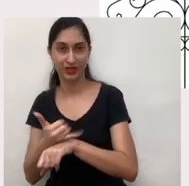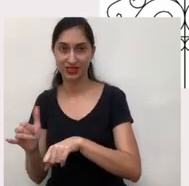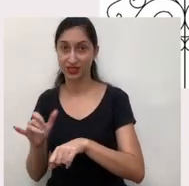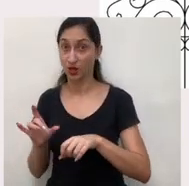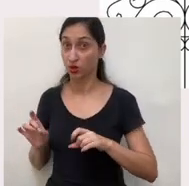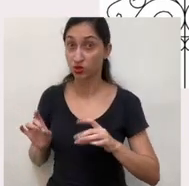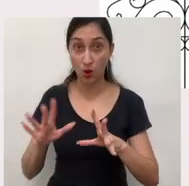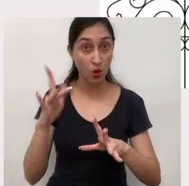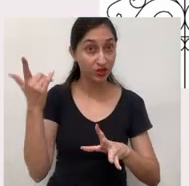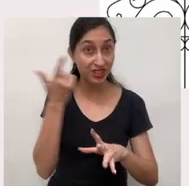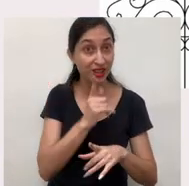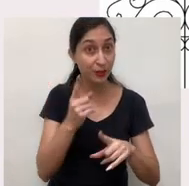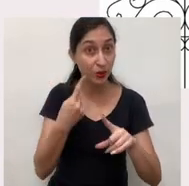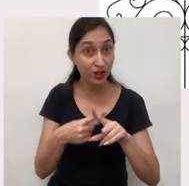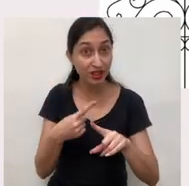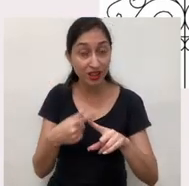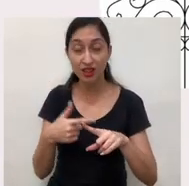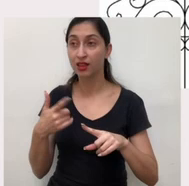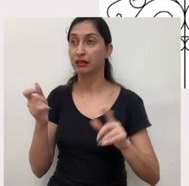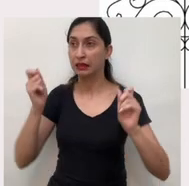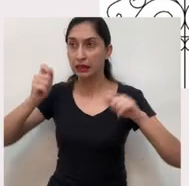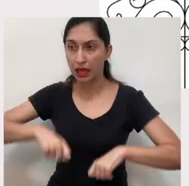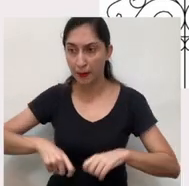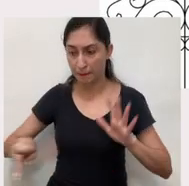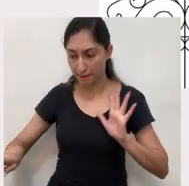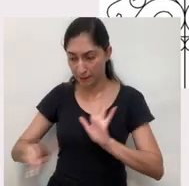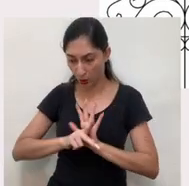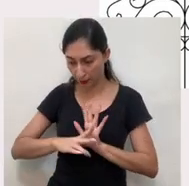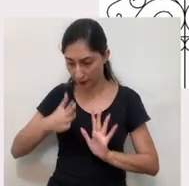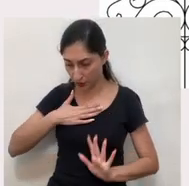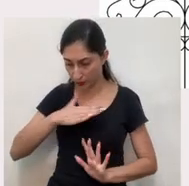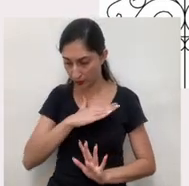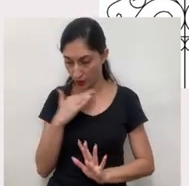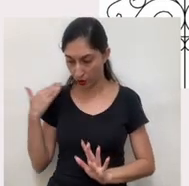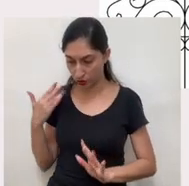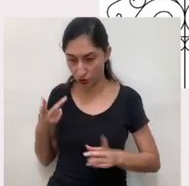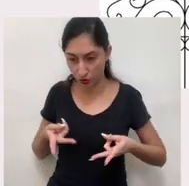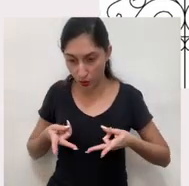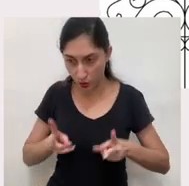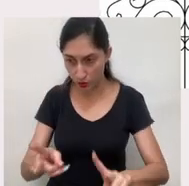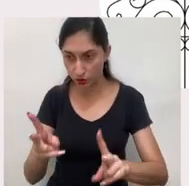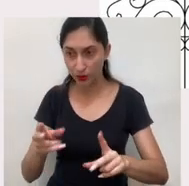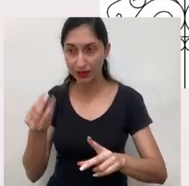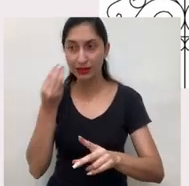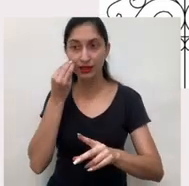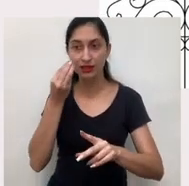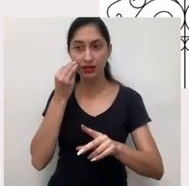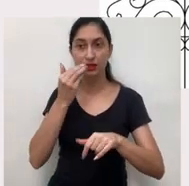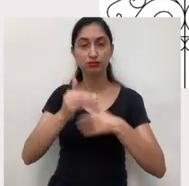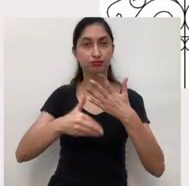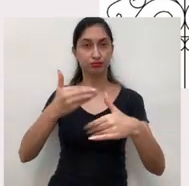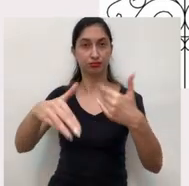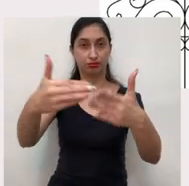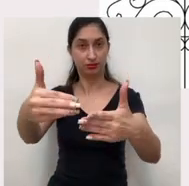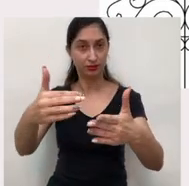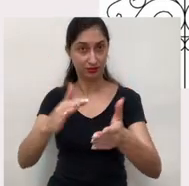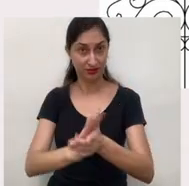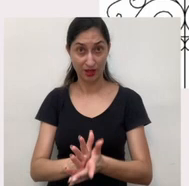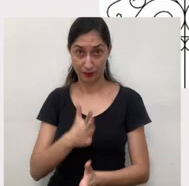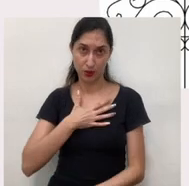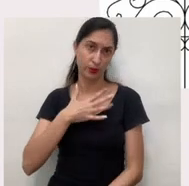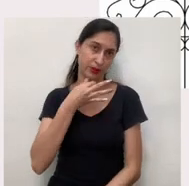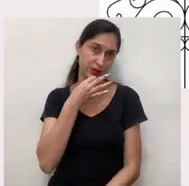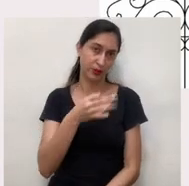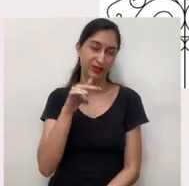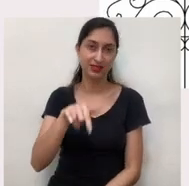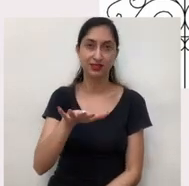elas sobrevivem à própria morte. É, e, e aí eu acho que esse cenário,